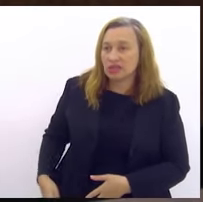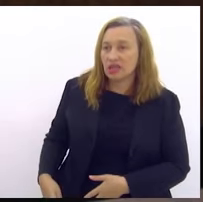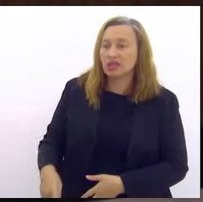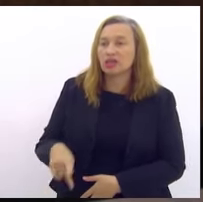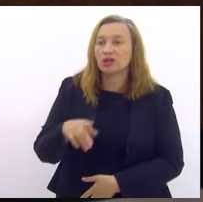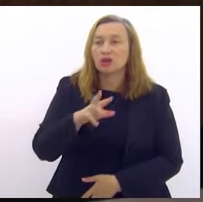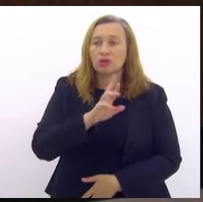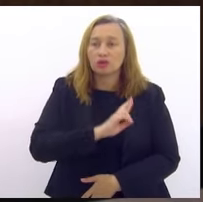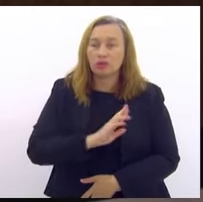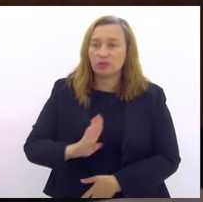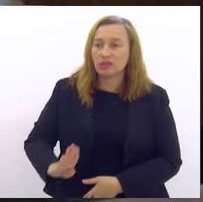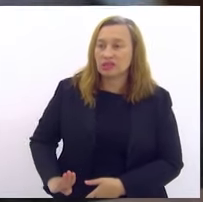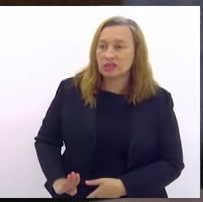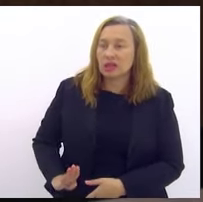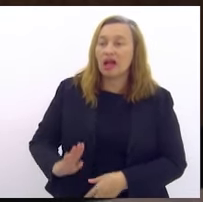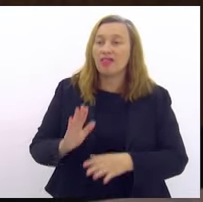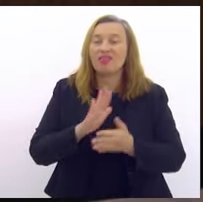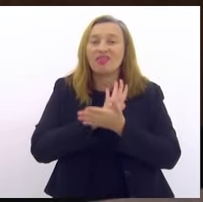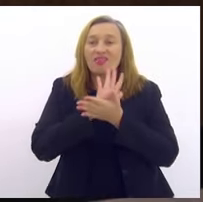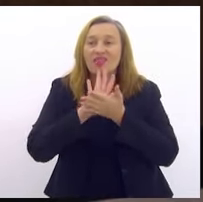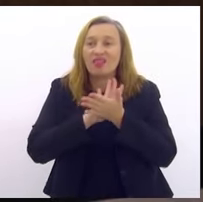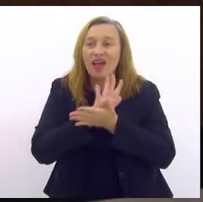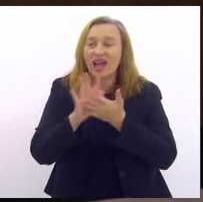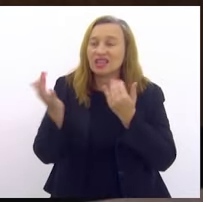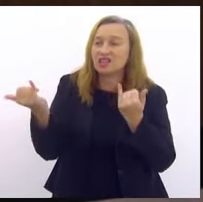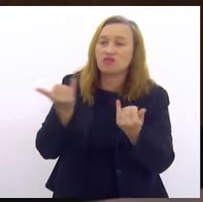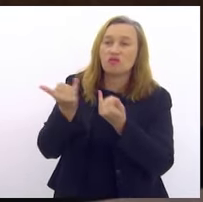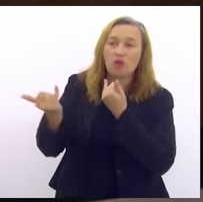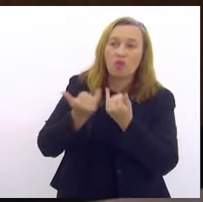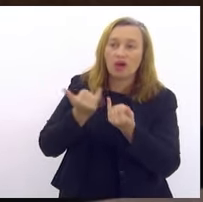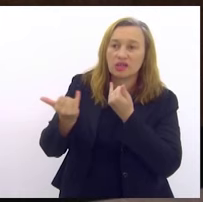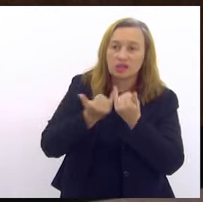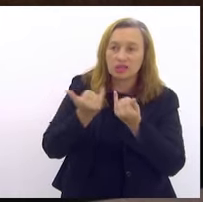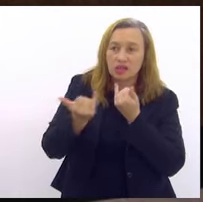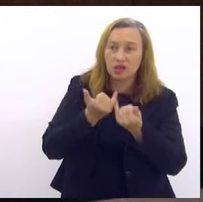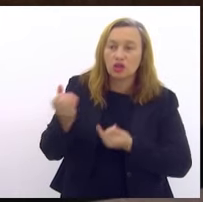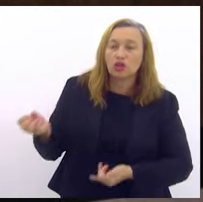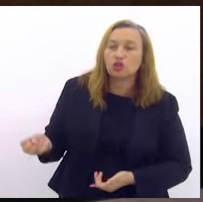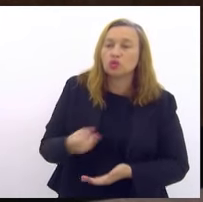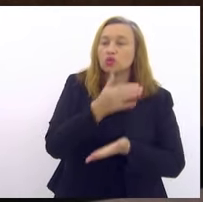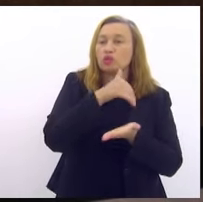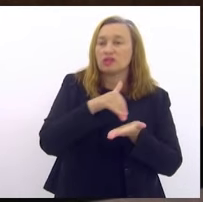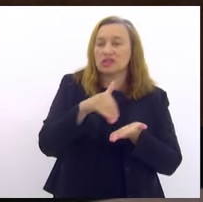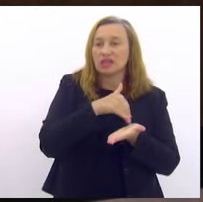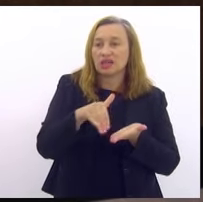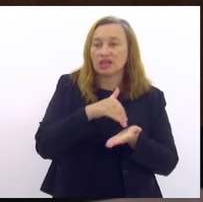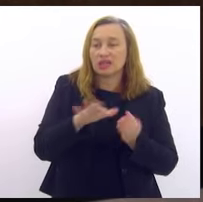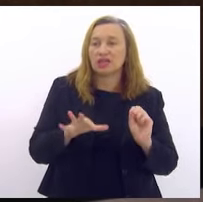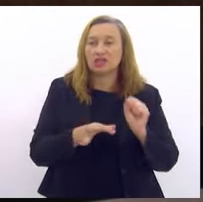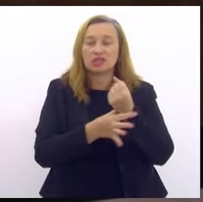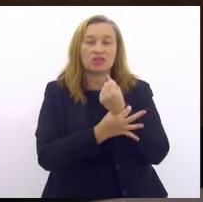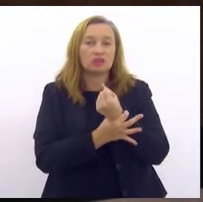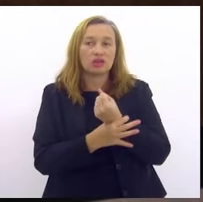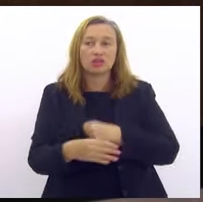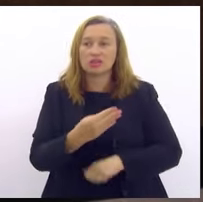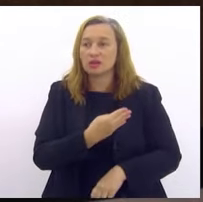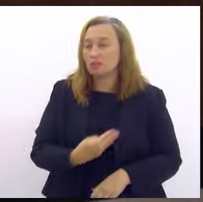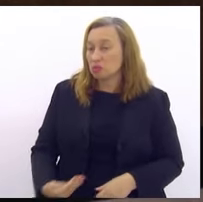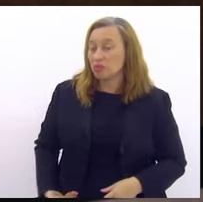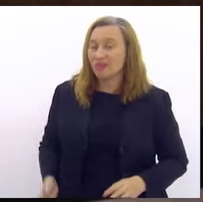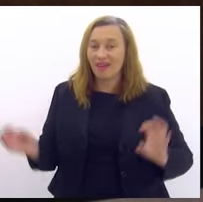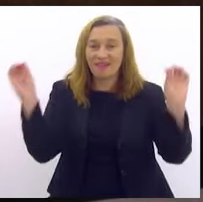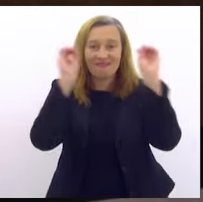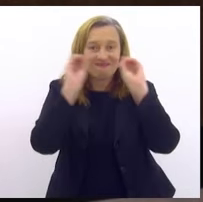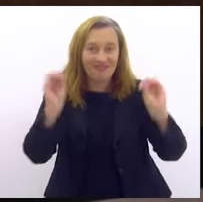Bacelar, uma única nota oficial do novo secretário de Segurança Pública. Uma nota